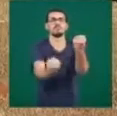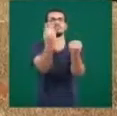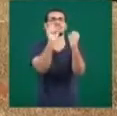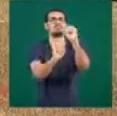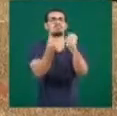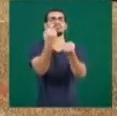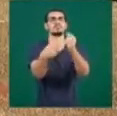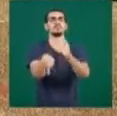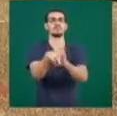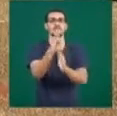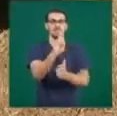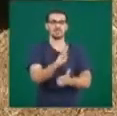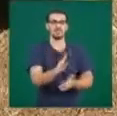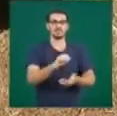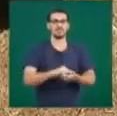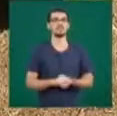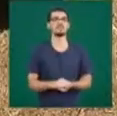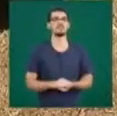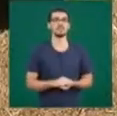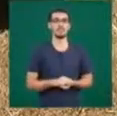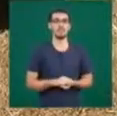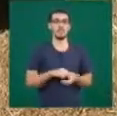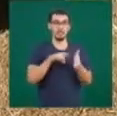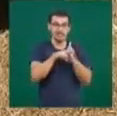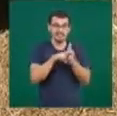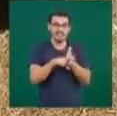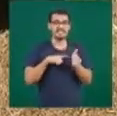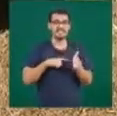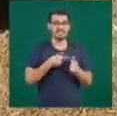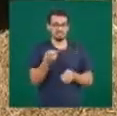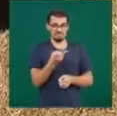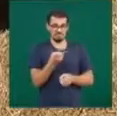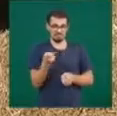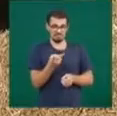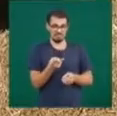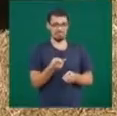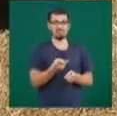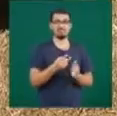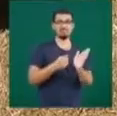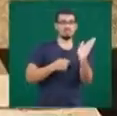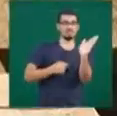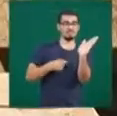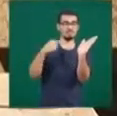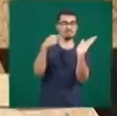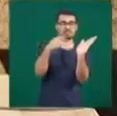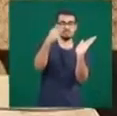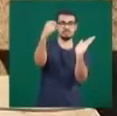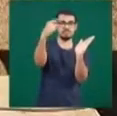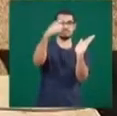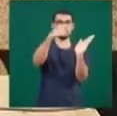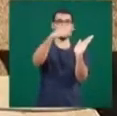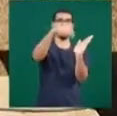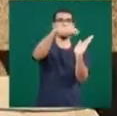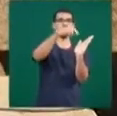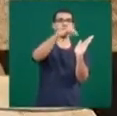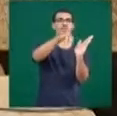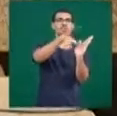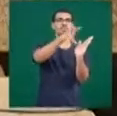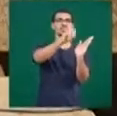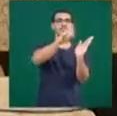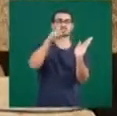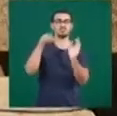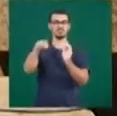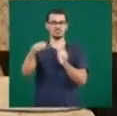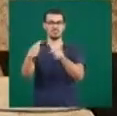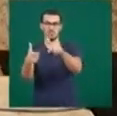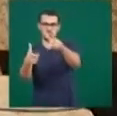frentes principais: o estudo do painel fotovoltaico de silício, chamado de monojunção, e o do painel feito de outros materiais,